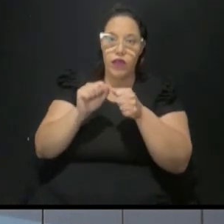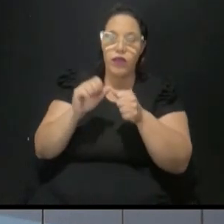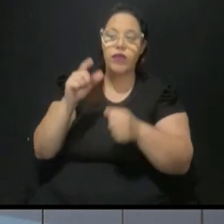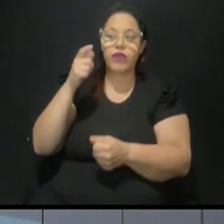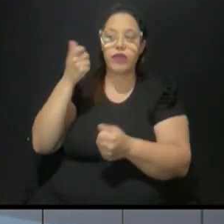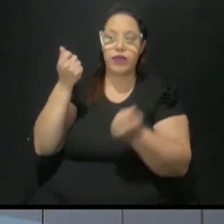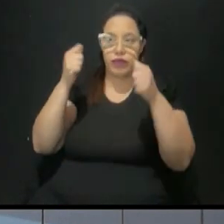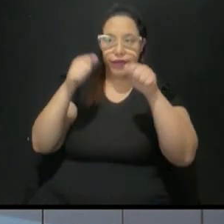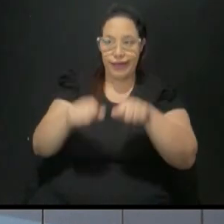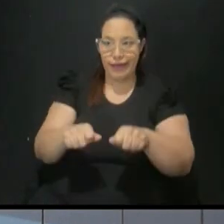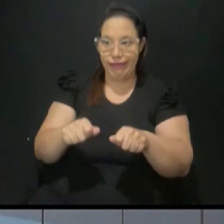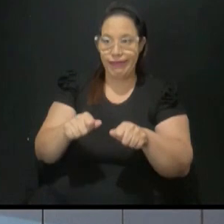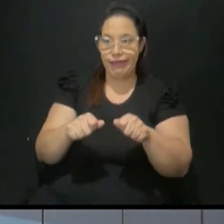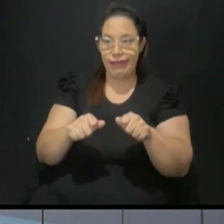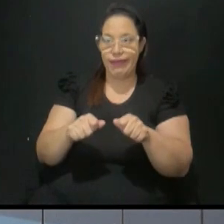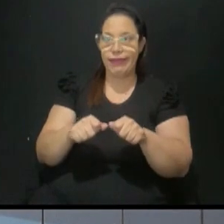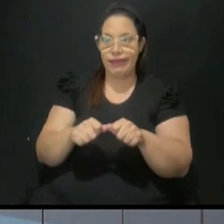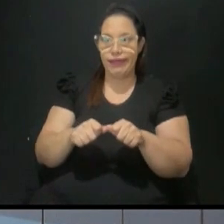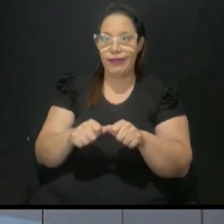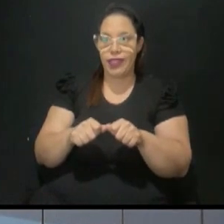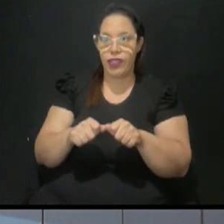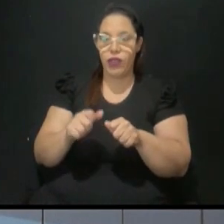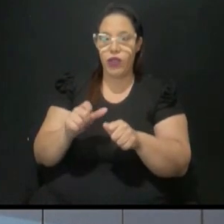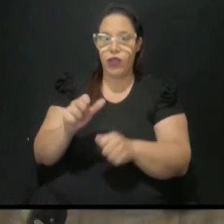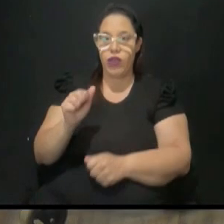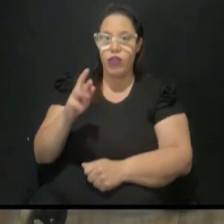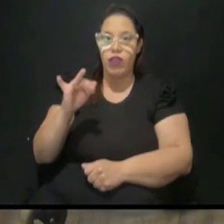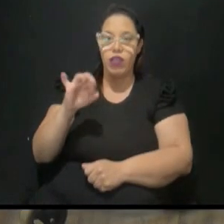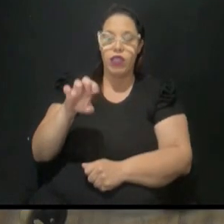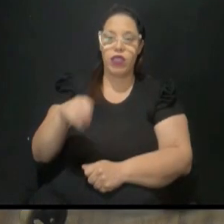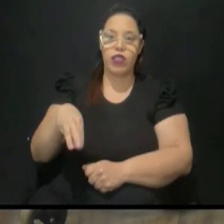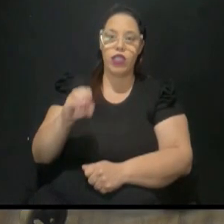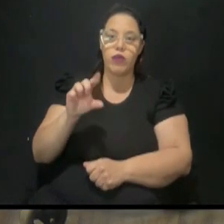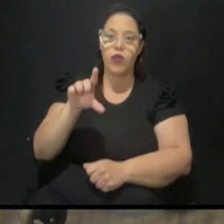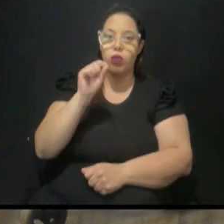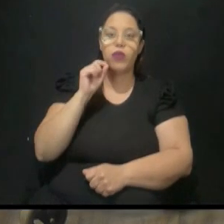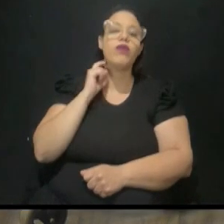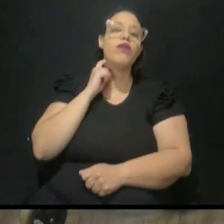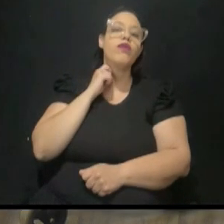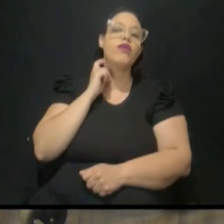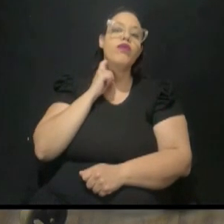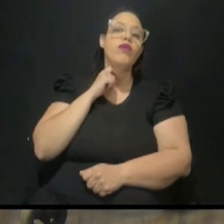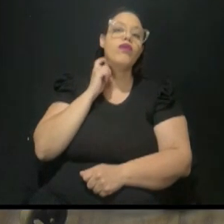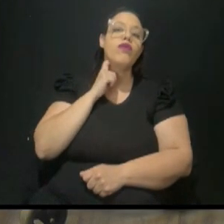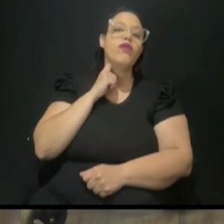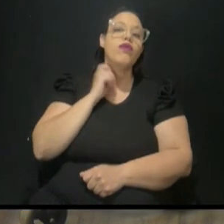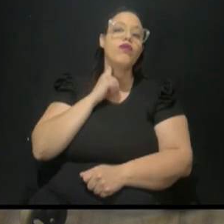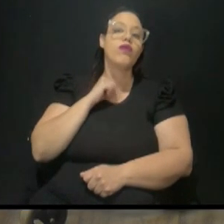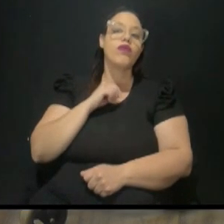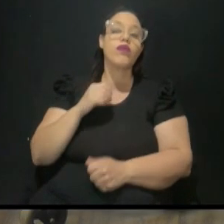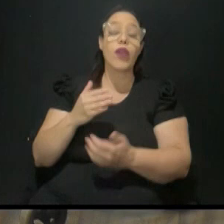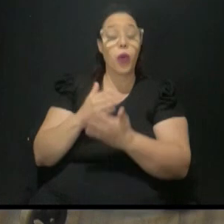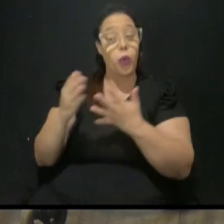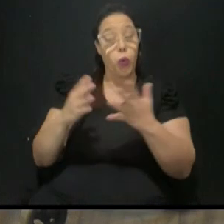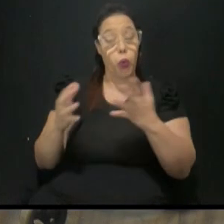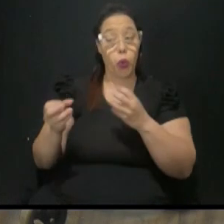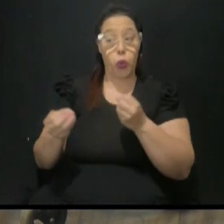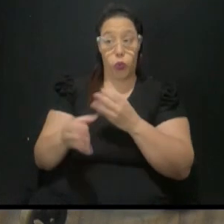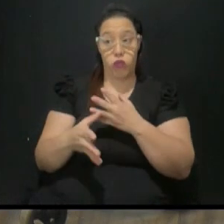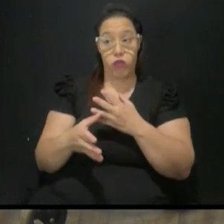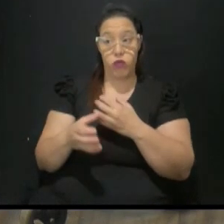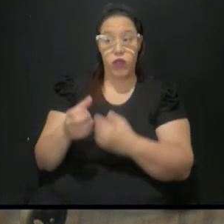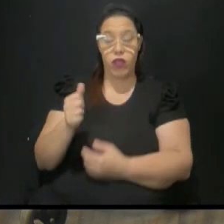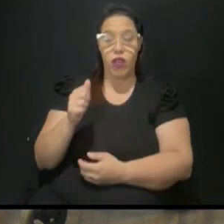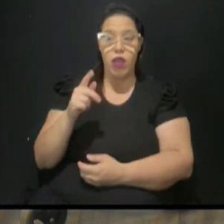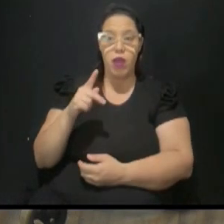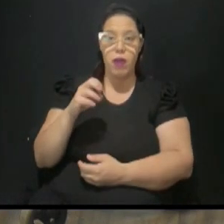desenvolver o atletismo como escolha. A gente está falando aqui, inclusive, de iniciativas da APC, tem a